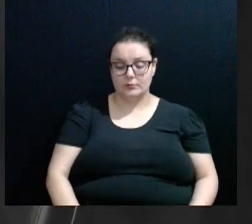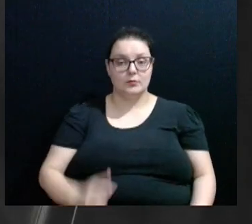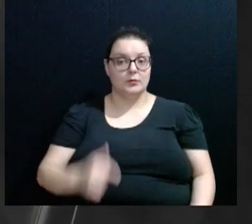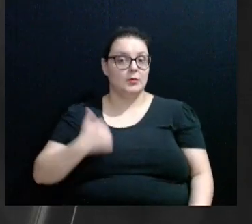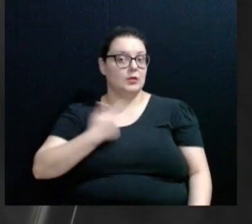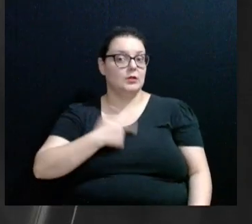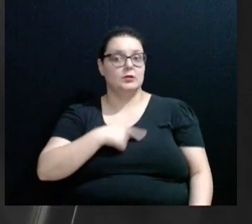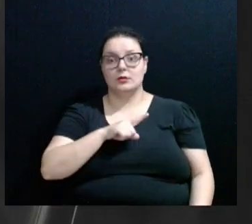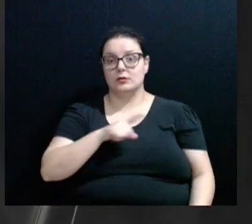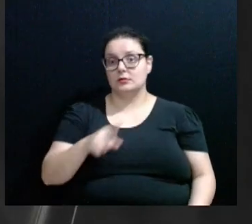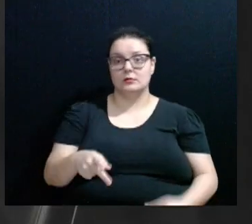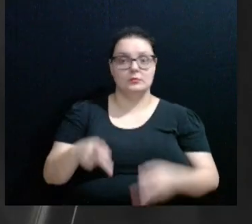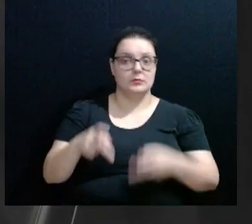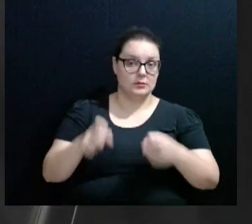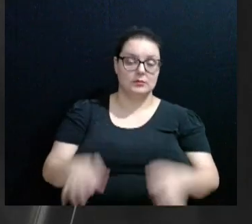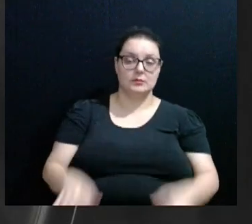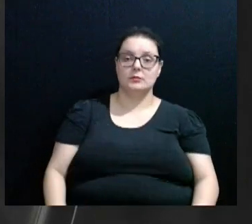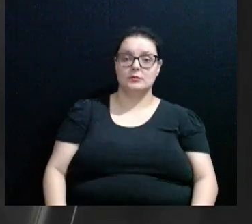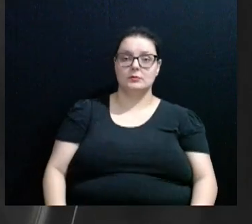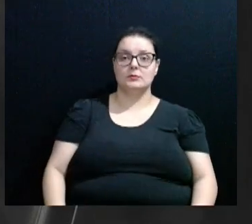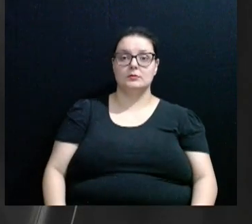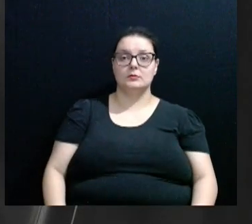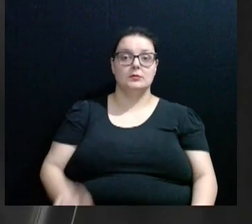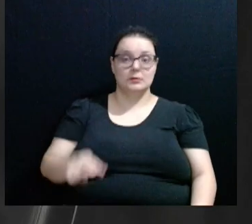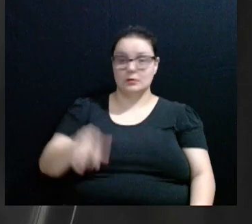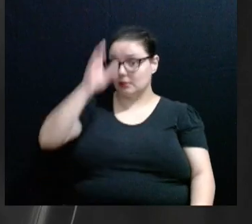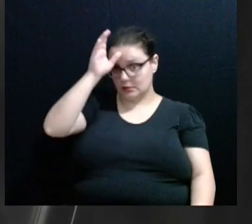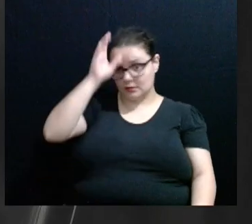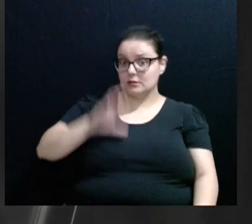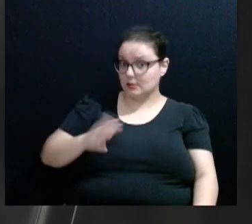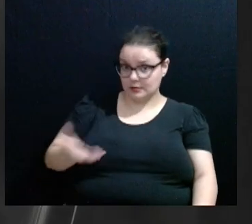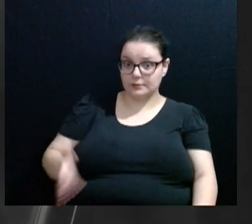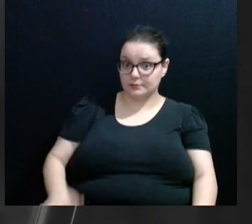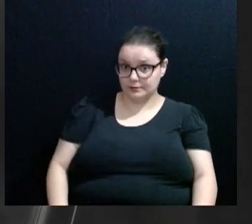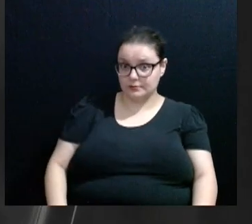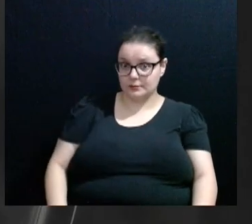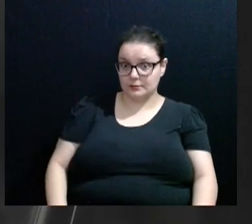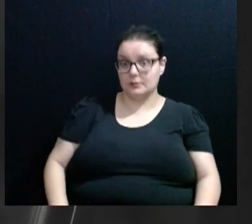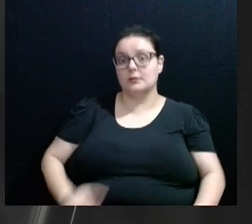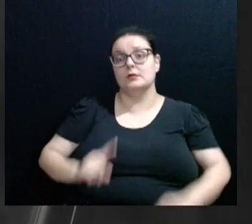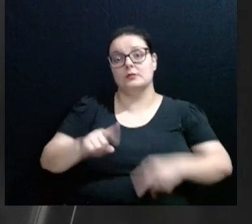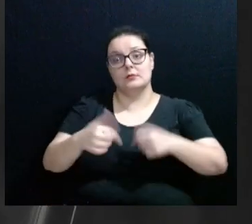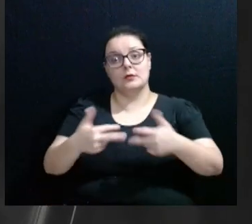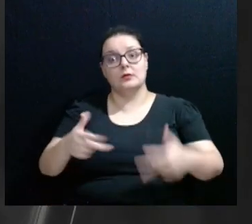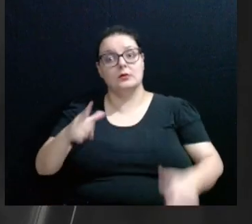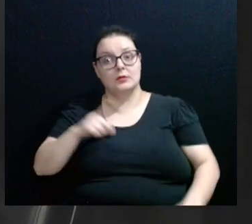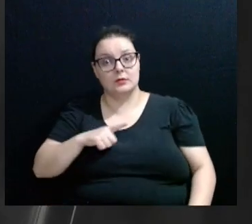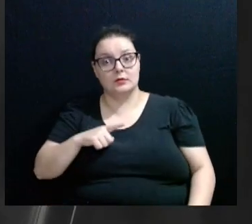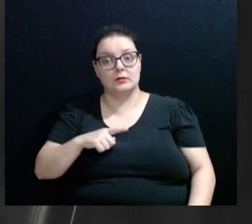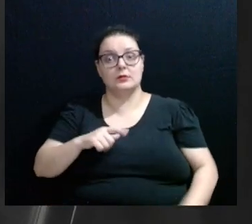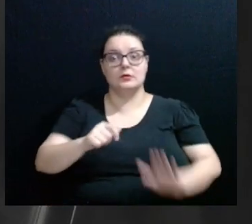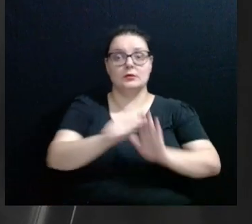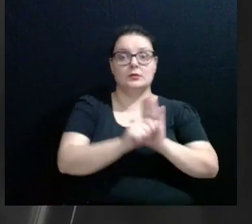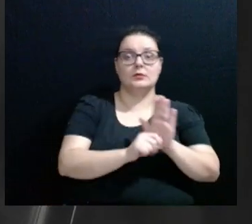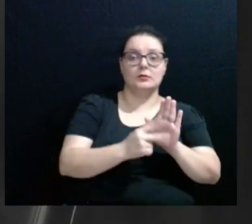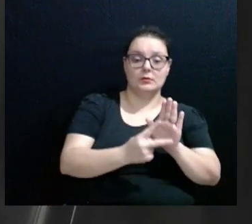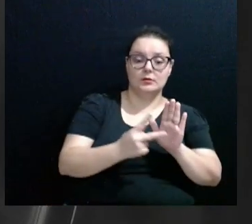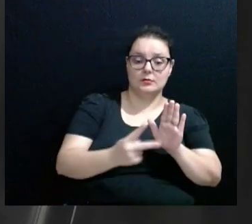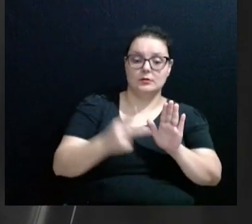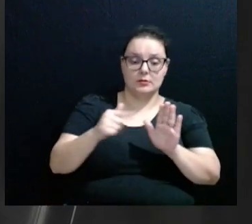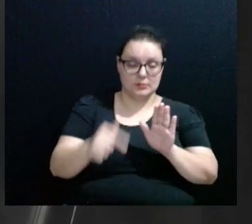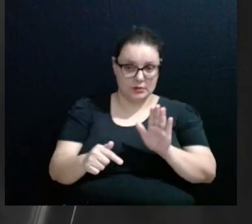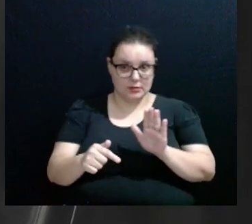que eles são cidadão. Então, e tem uma outra coisa, dentro do artigo 227 da Constituição